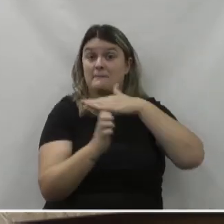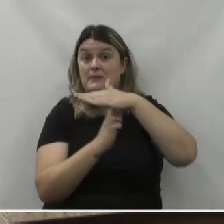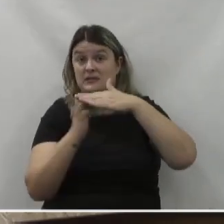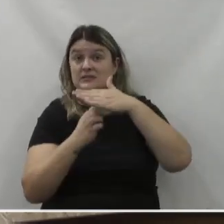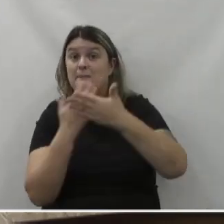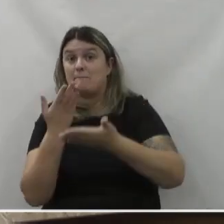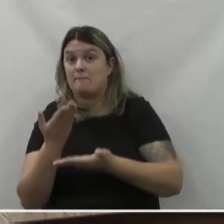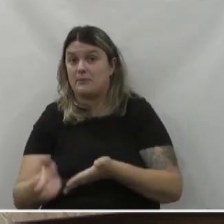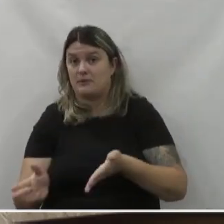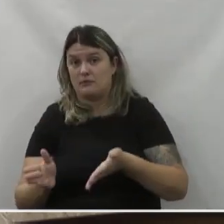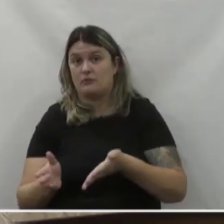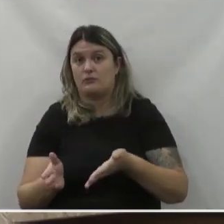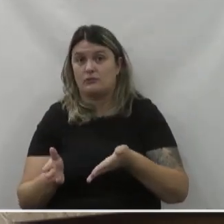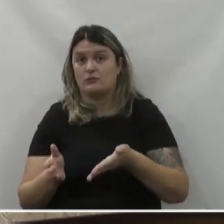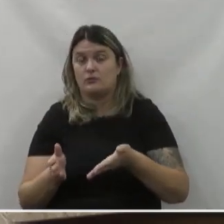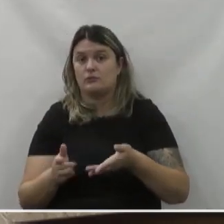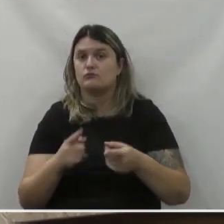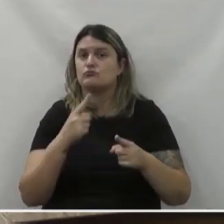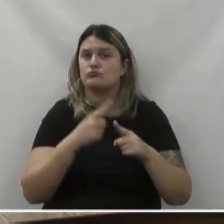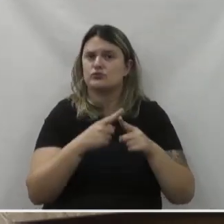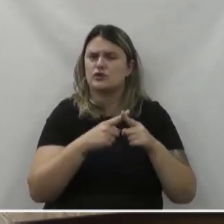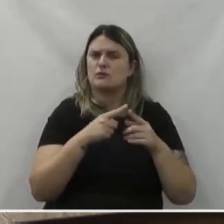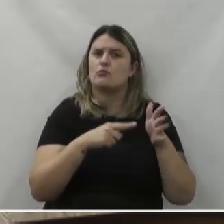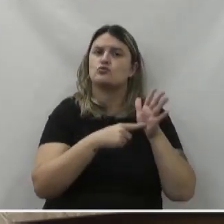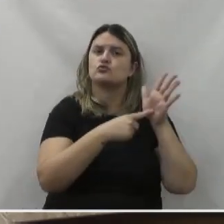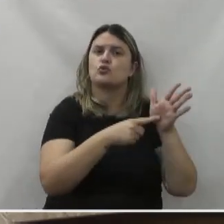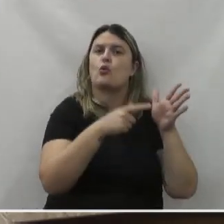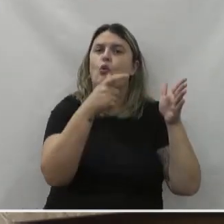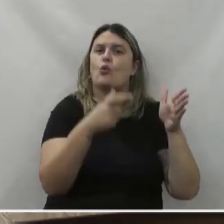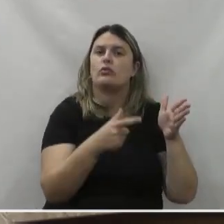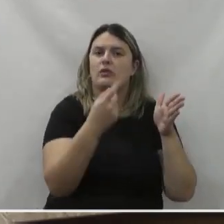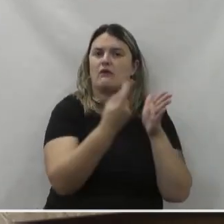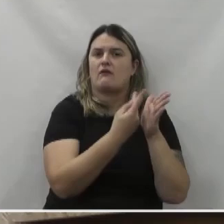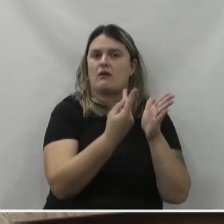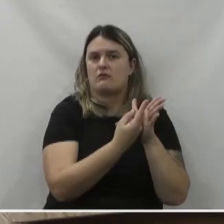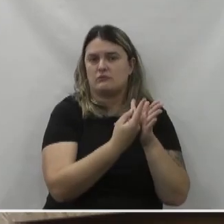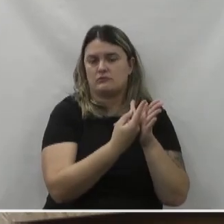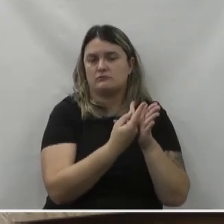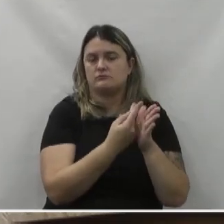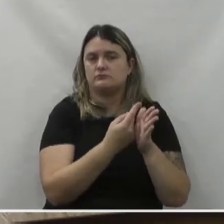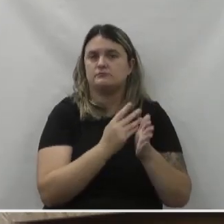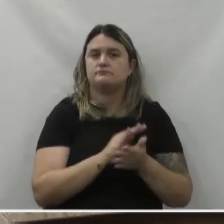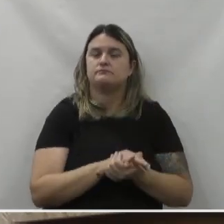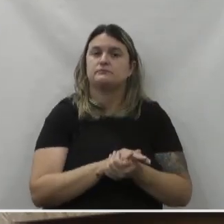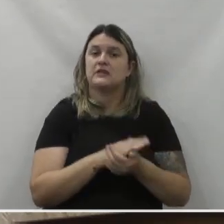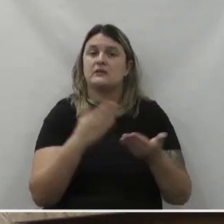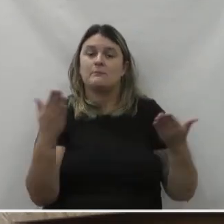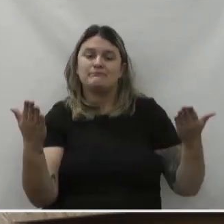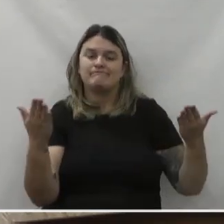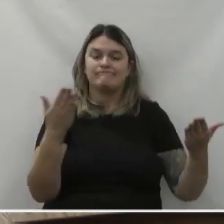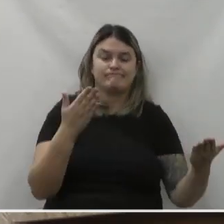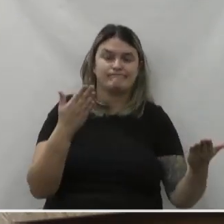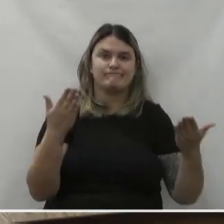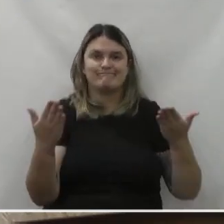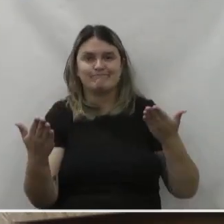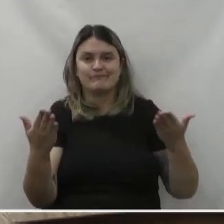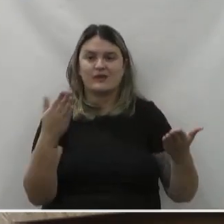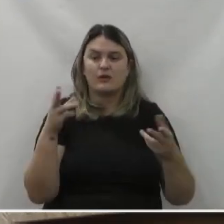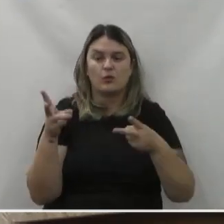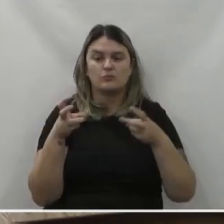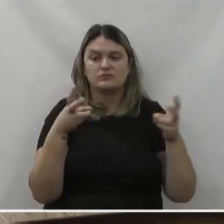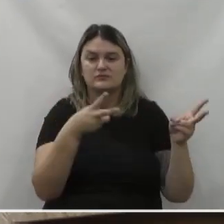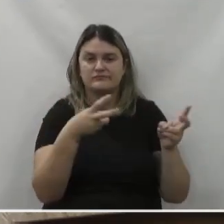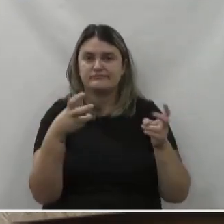perdeu porque foi apontado as falhas no contrato. Então, tudo isso a gente vai ter que